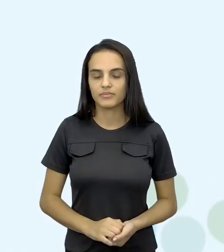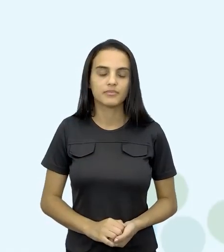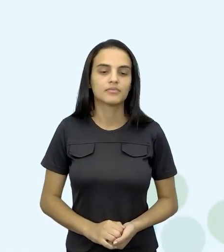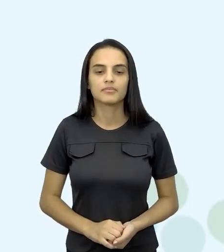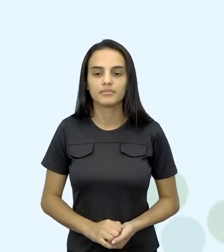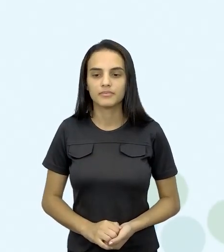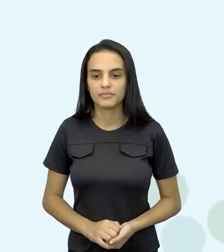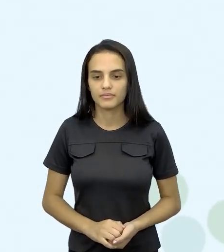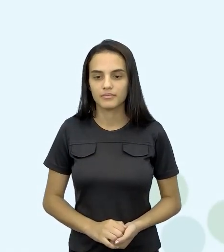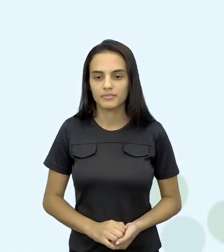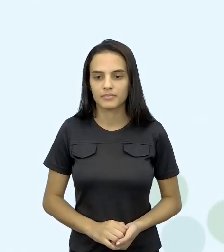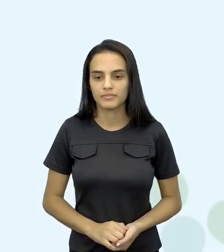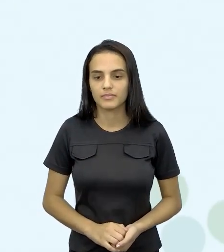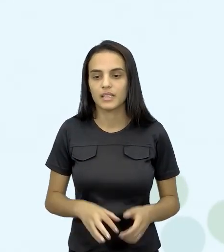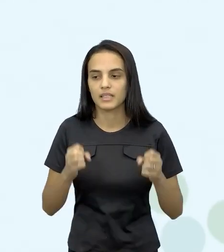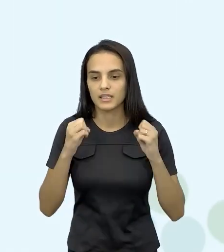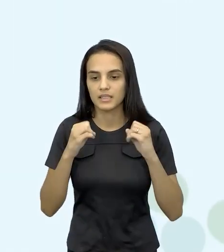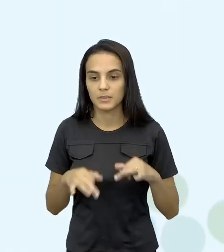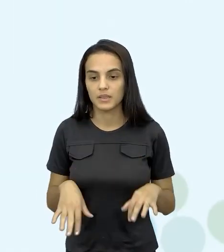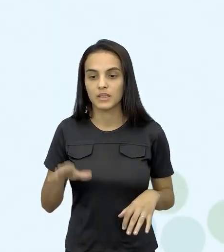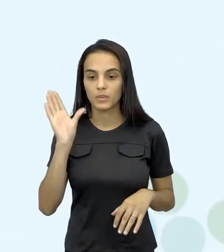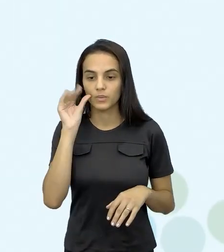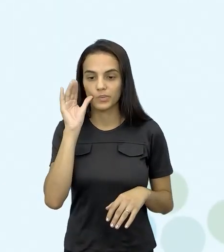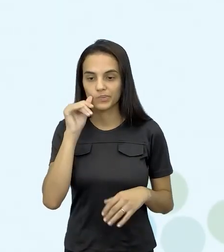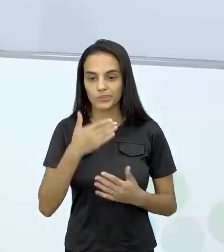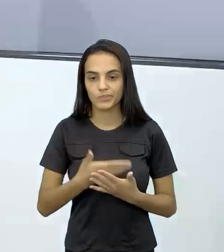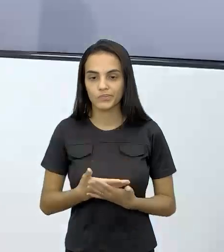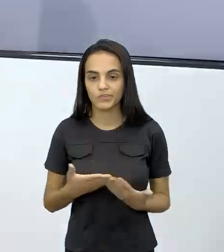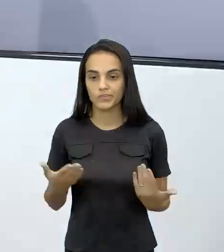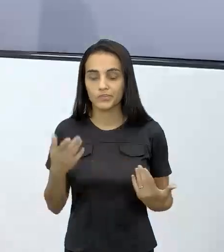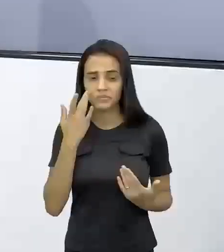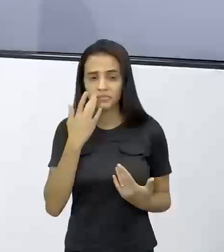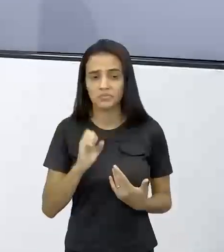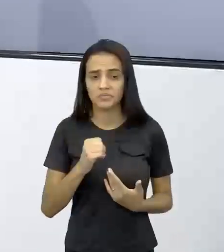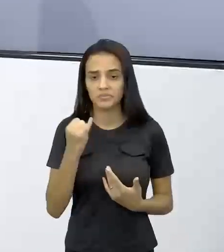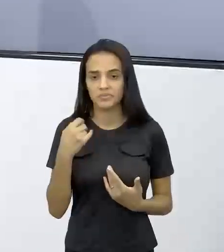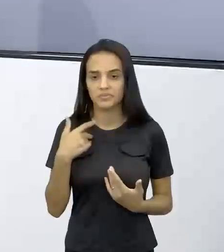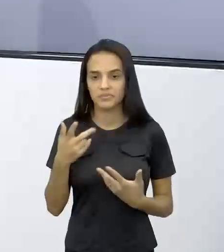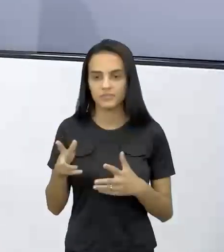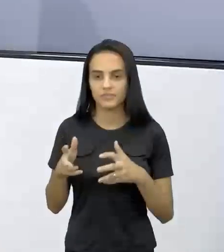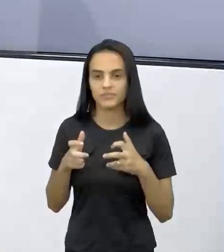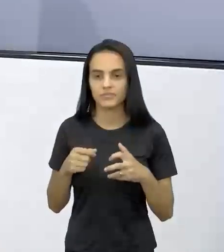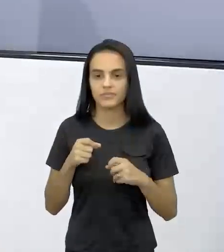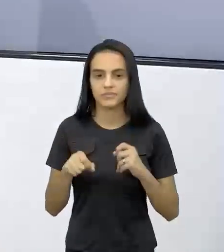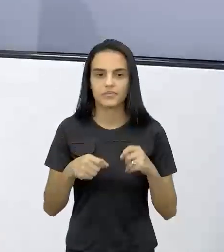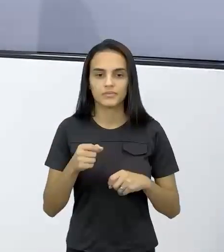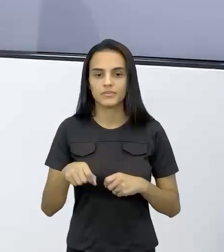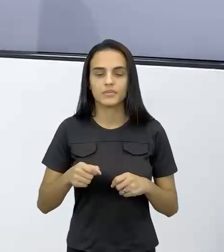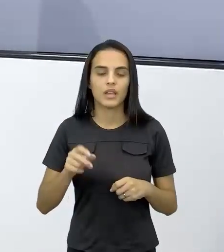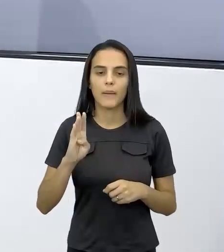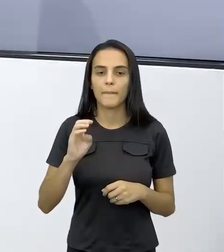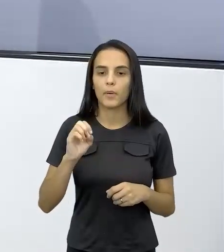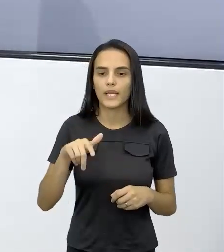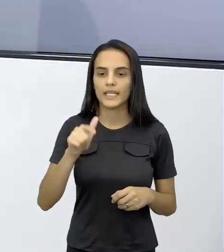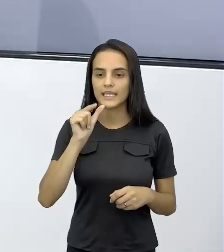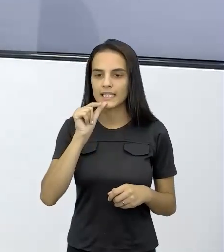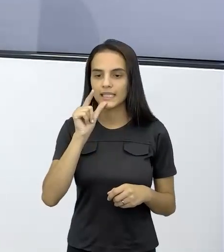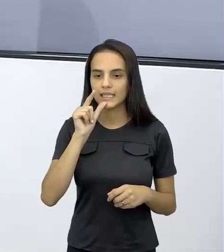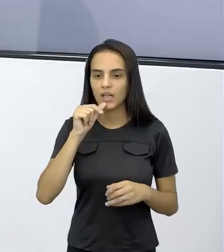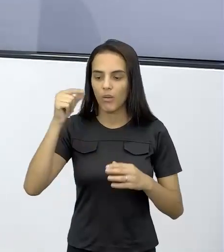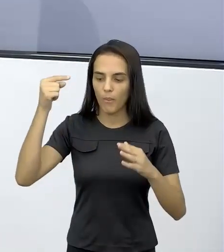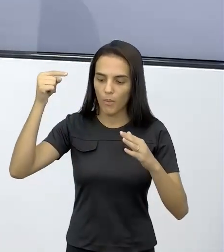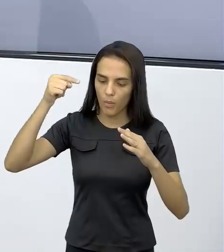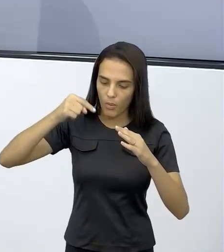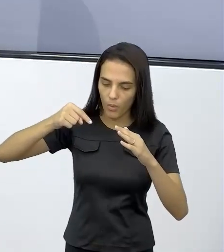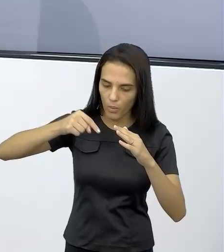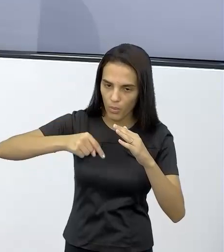de ar. Explique, ó, curiosidade para vocês. Não sei se vocês perceberam que enquanto a bolinha de água desce, né, a